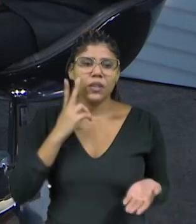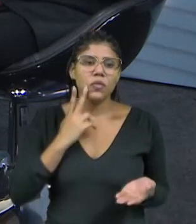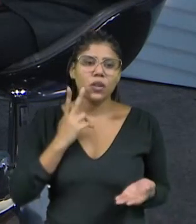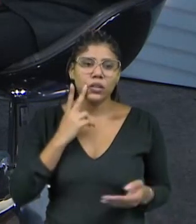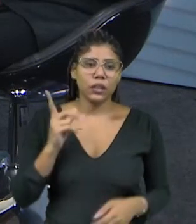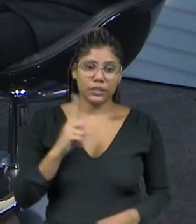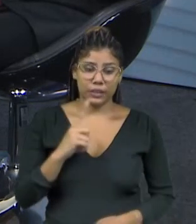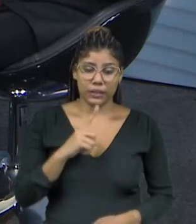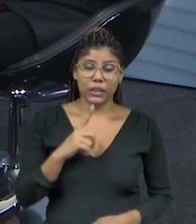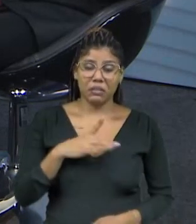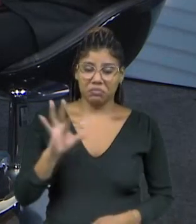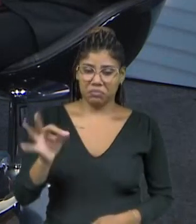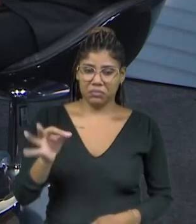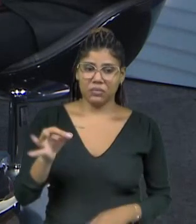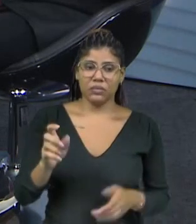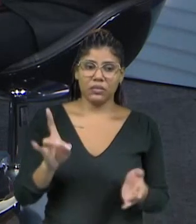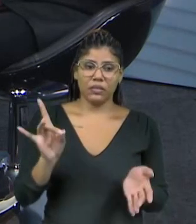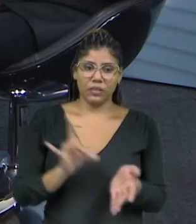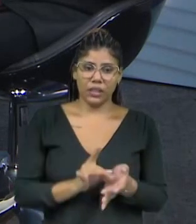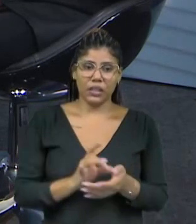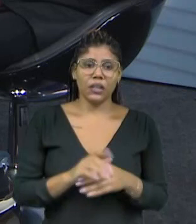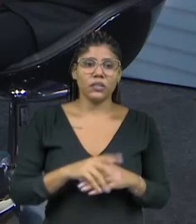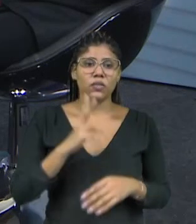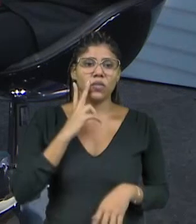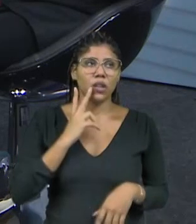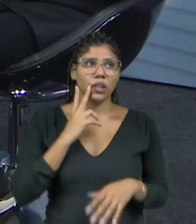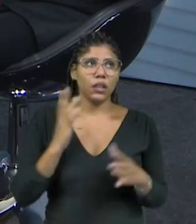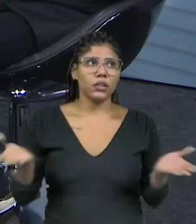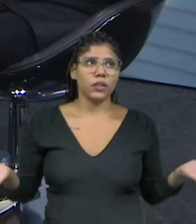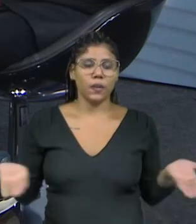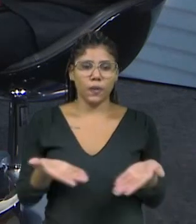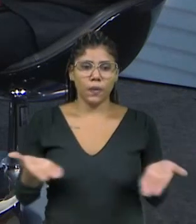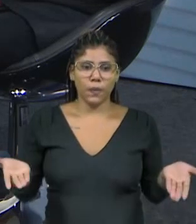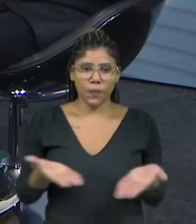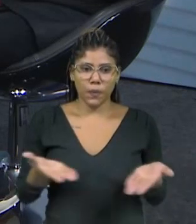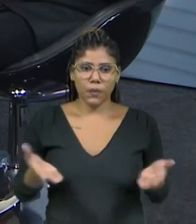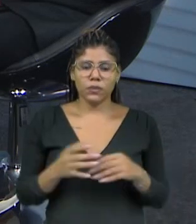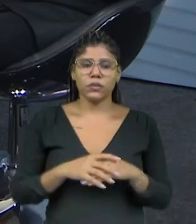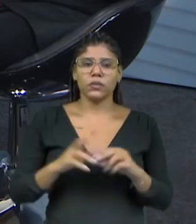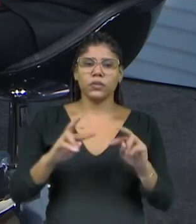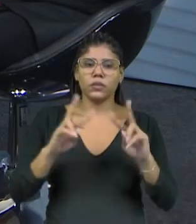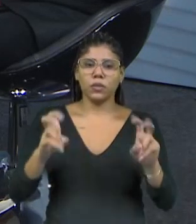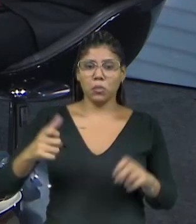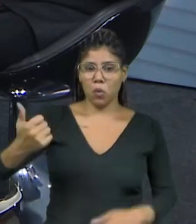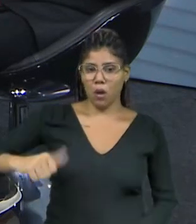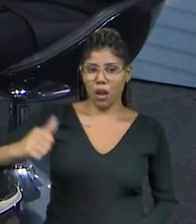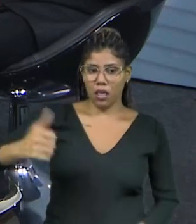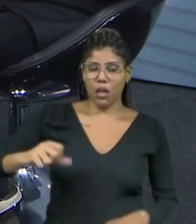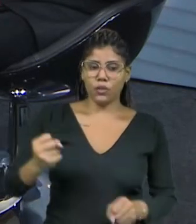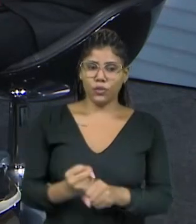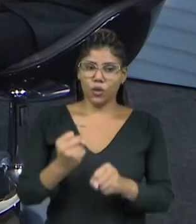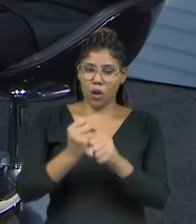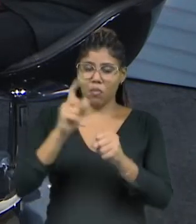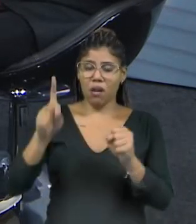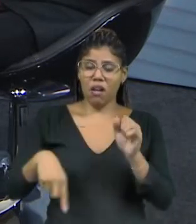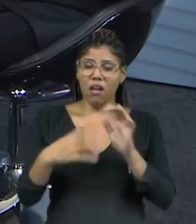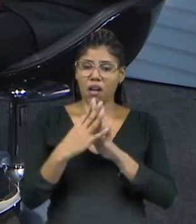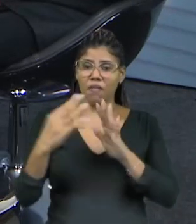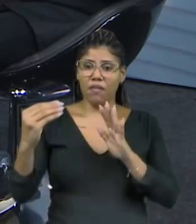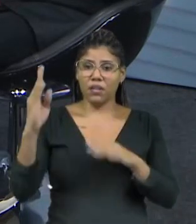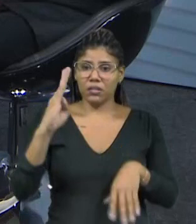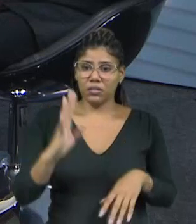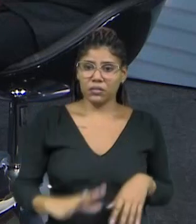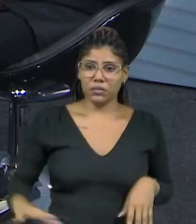E, assim, uma coisa interessante que Fortaleza hoje, na parte de qualidade de obras, ela é referência no Brasil. É referência.